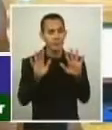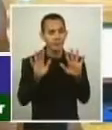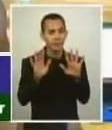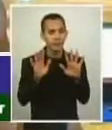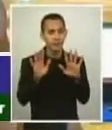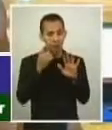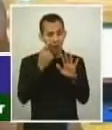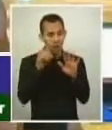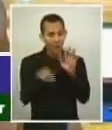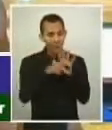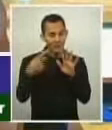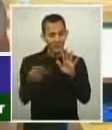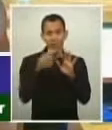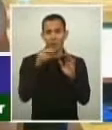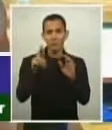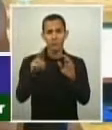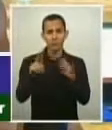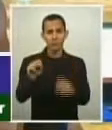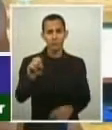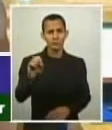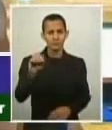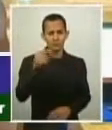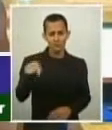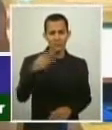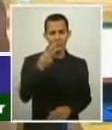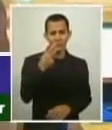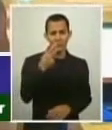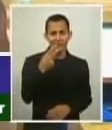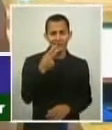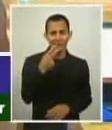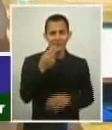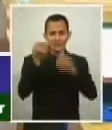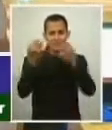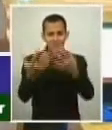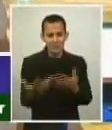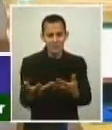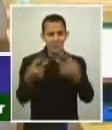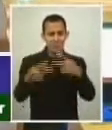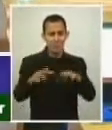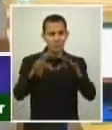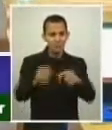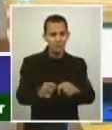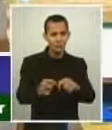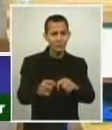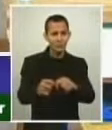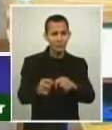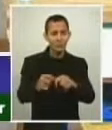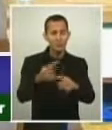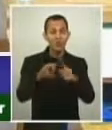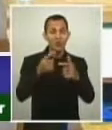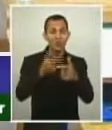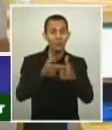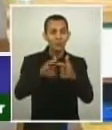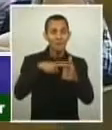o próprio um só traz a luz do dia na sua argumentação a um